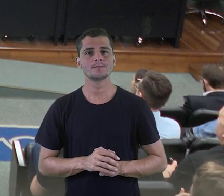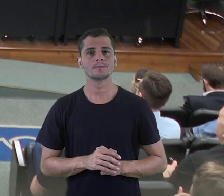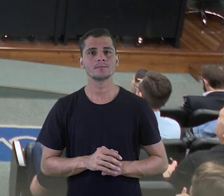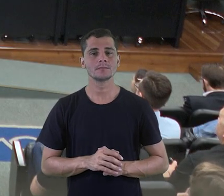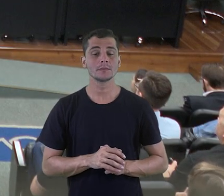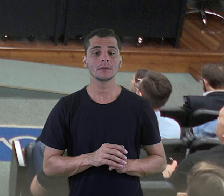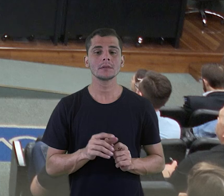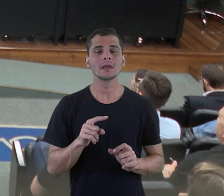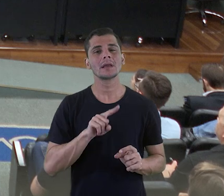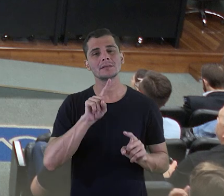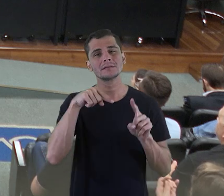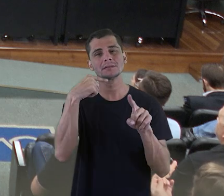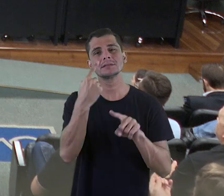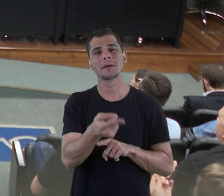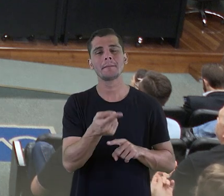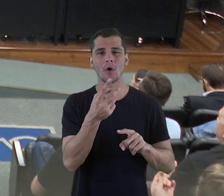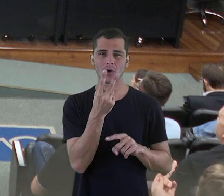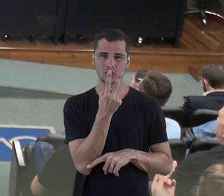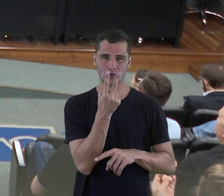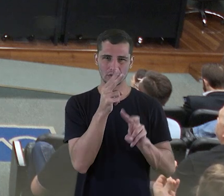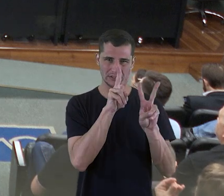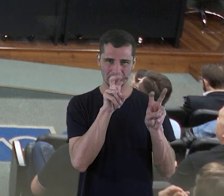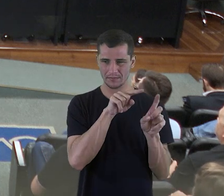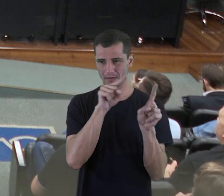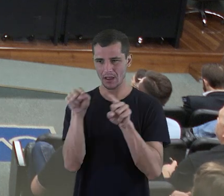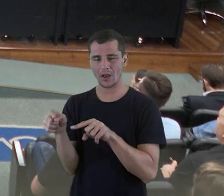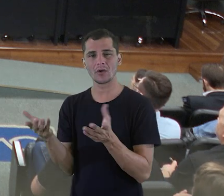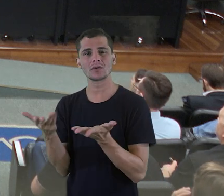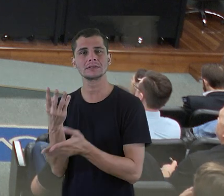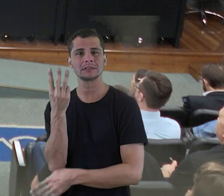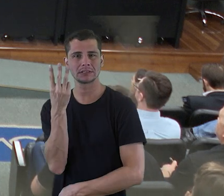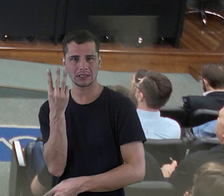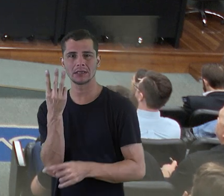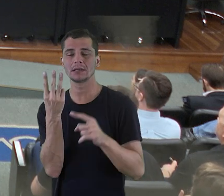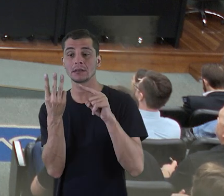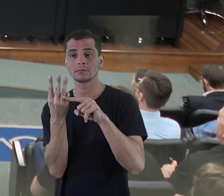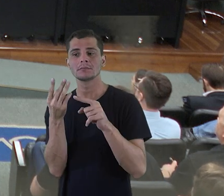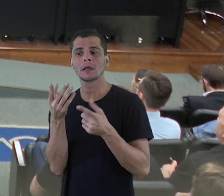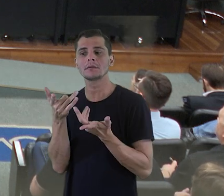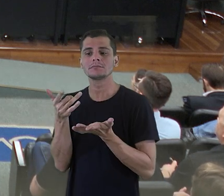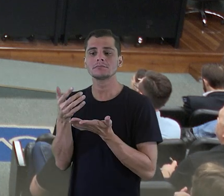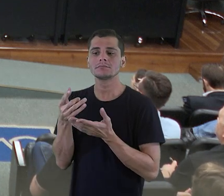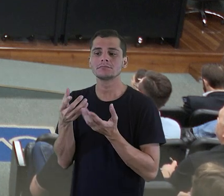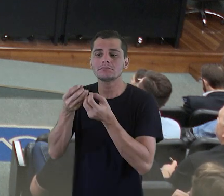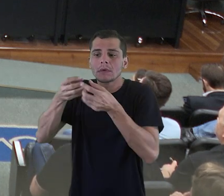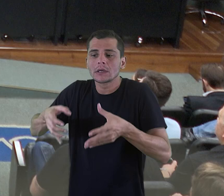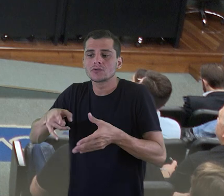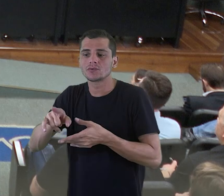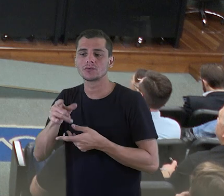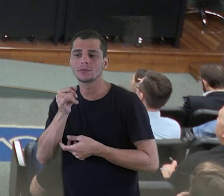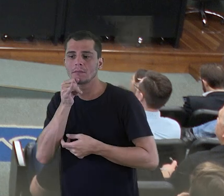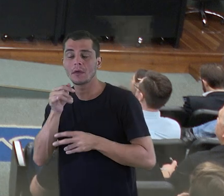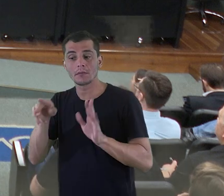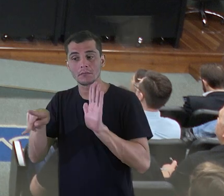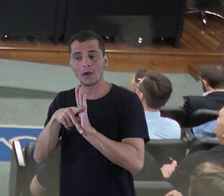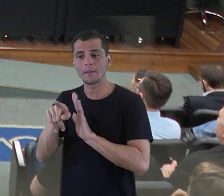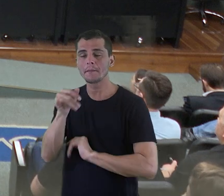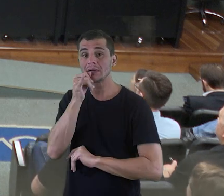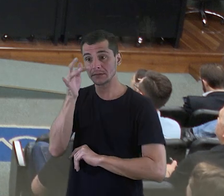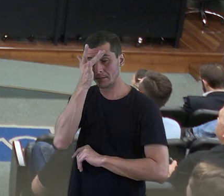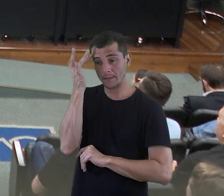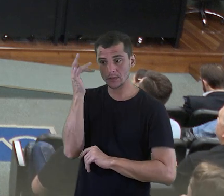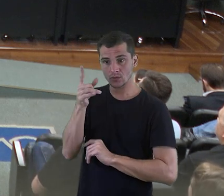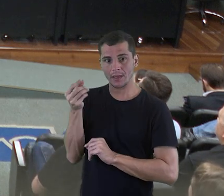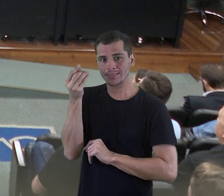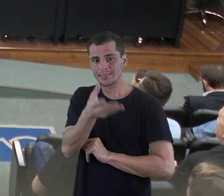o dano que você está imputando a mim foi você mesmo que vazou está lá no teu Instagram no teu LinkedIn na tua rede social